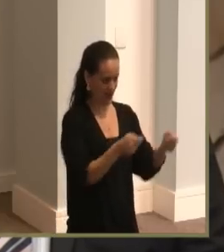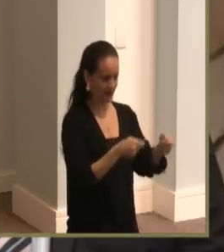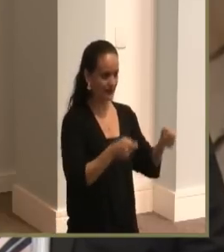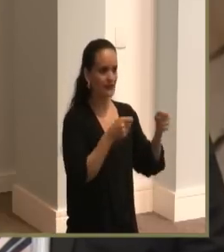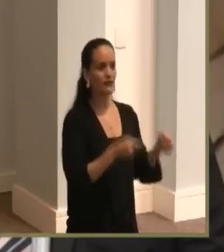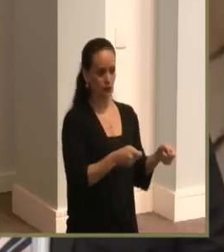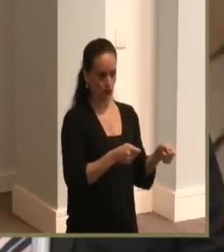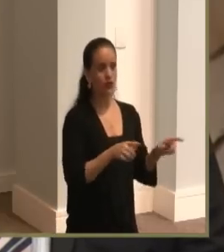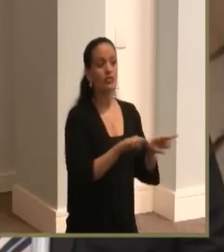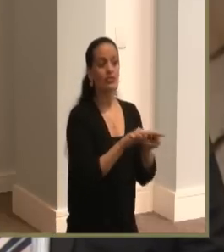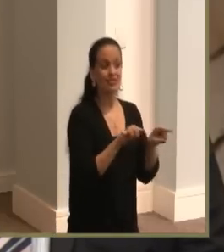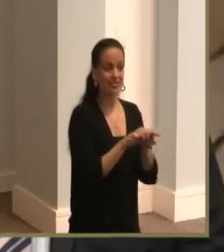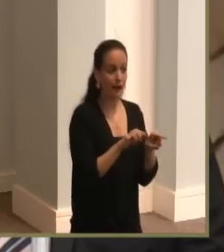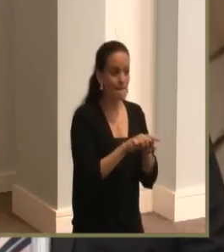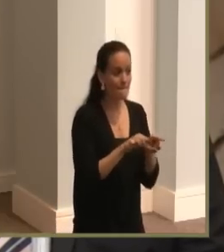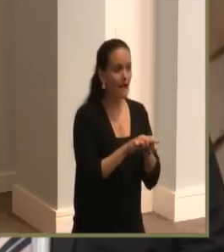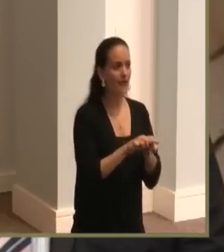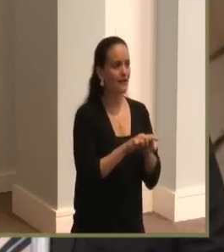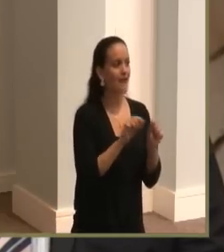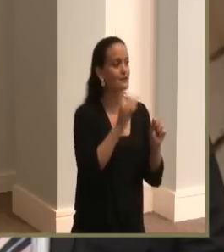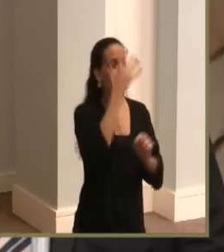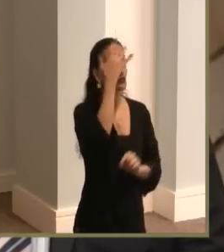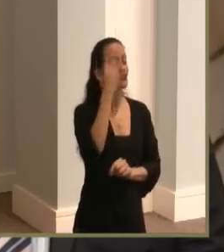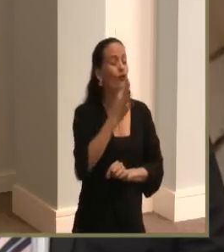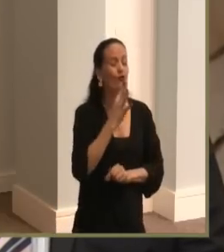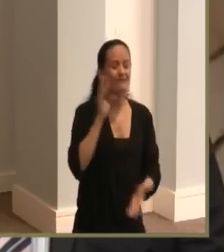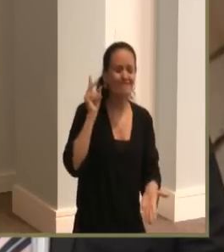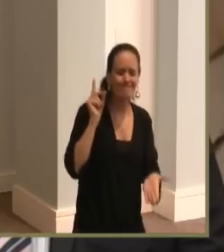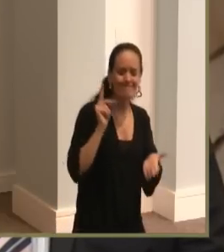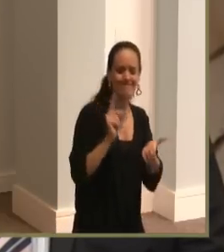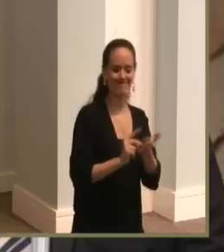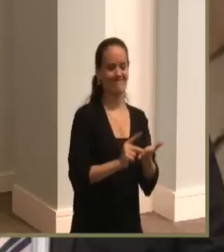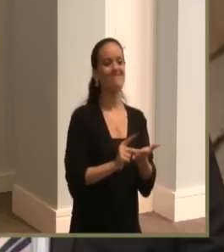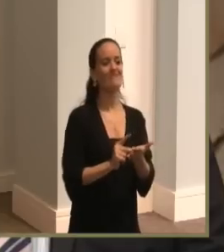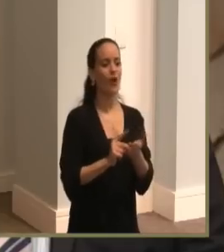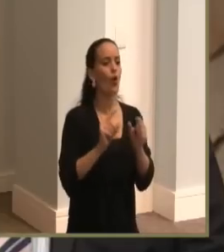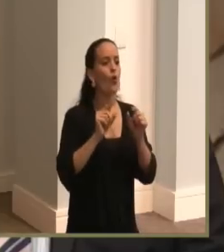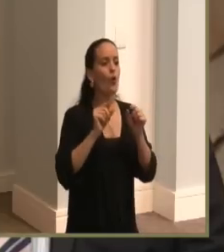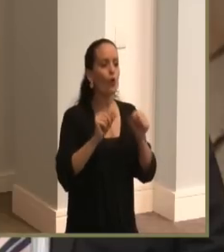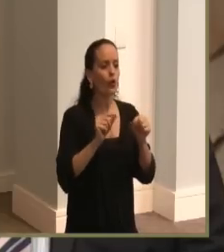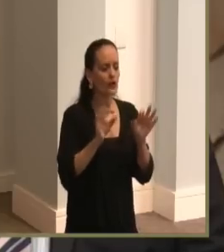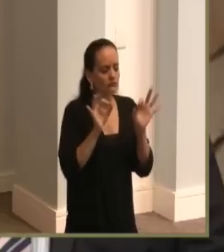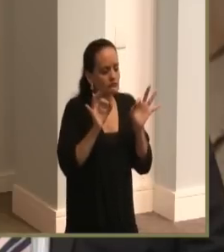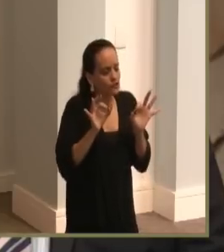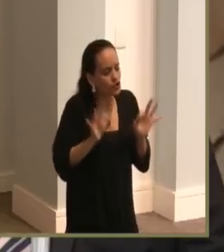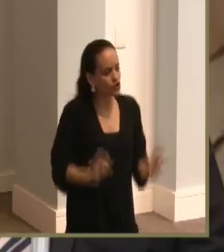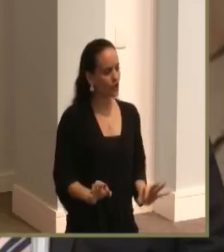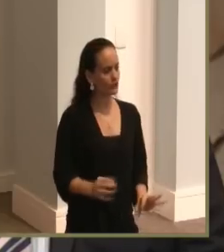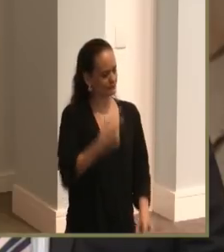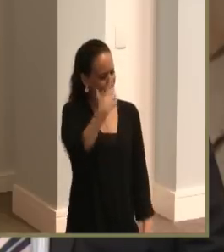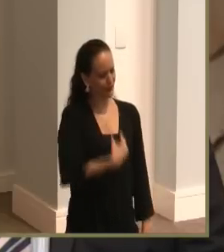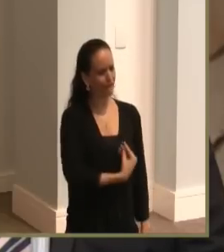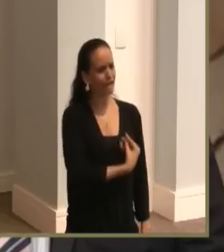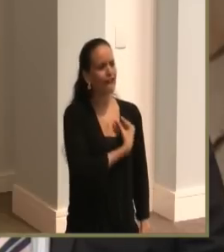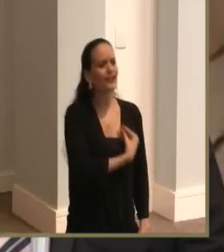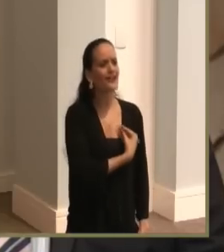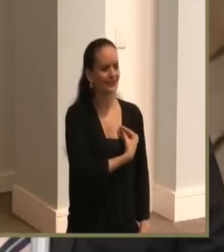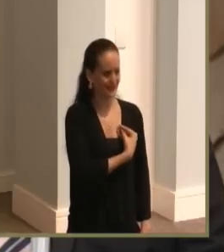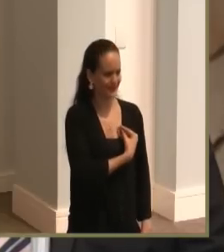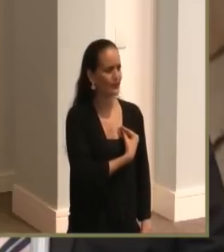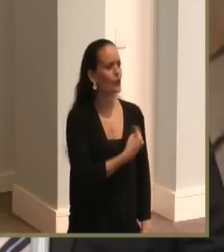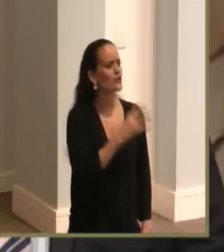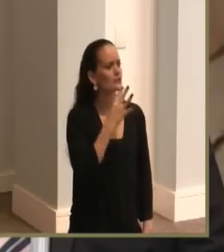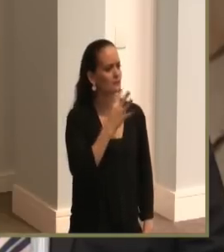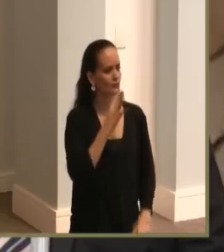do Senhor, mas de um reencontro daquela sociedade com a dignidade, que é o que nós temos levado ali. E o terceiro desafio